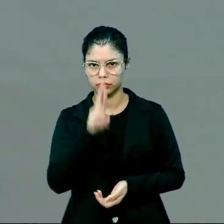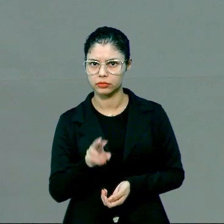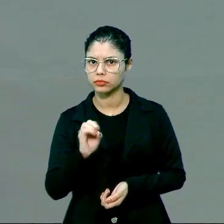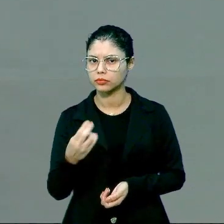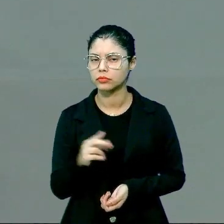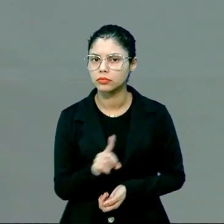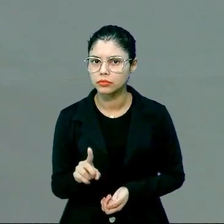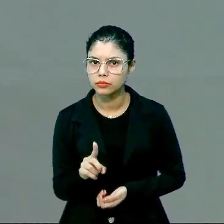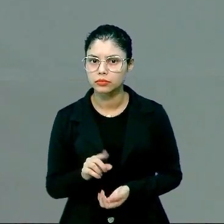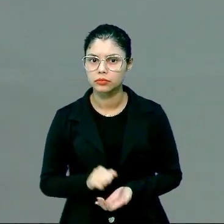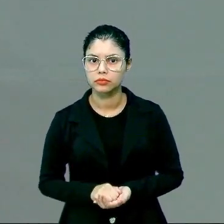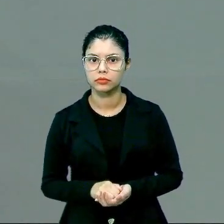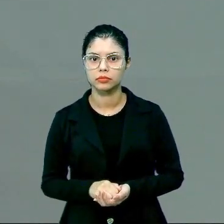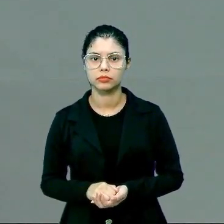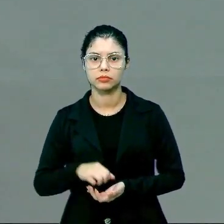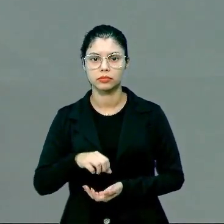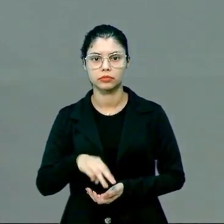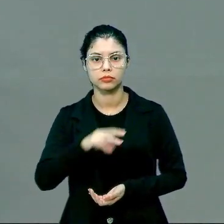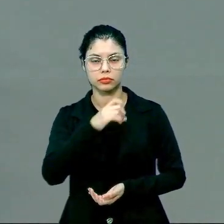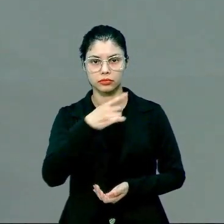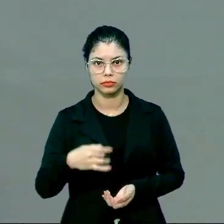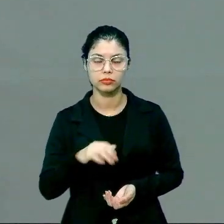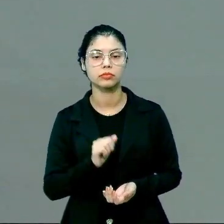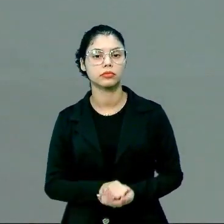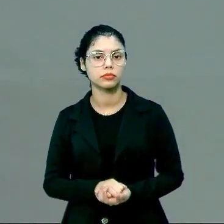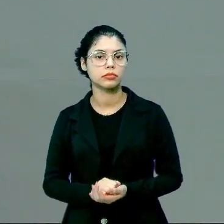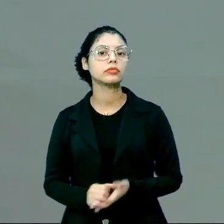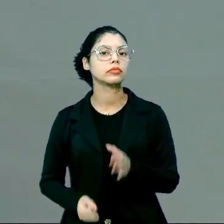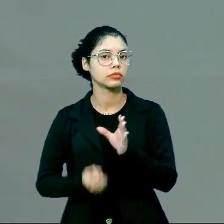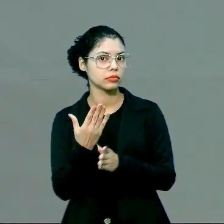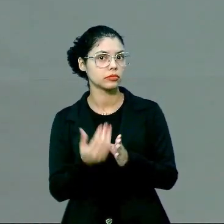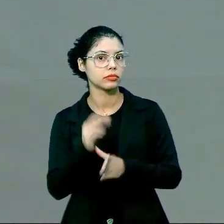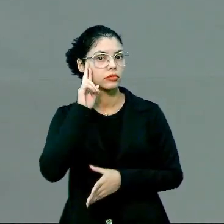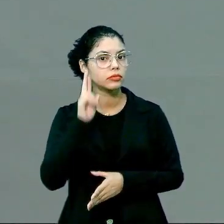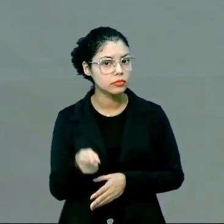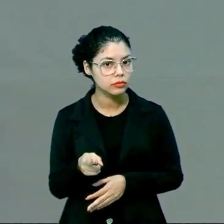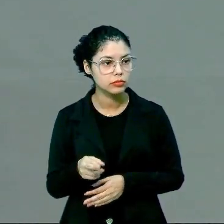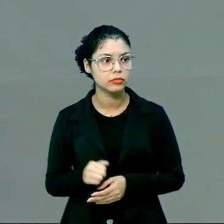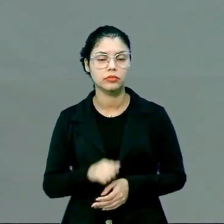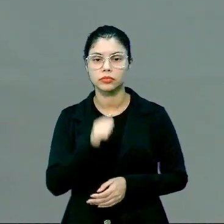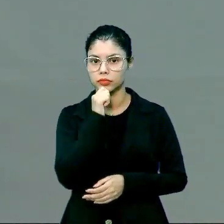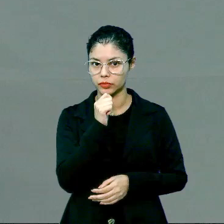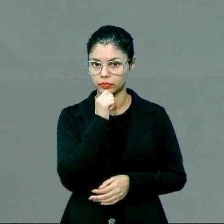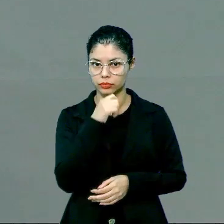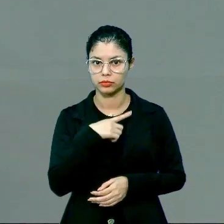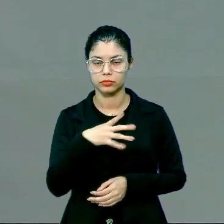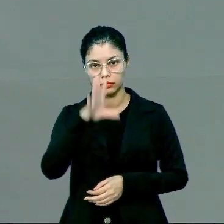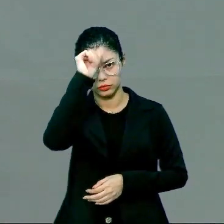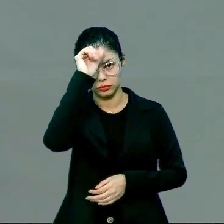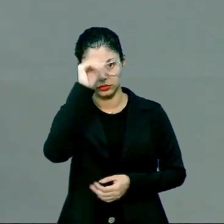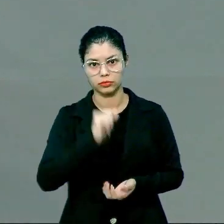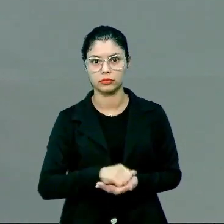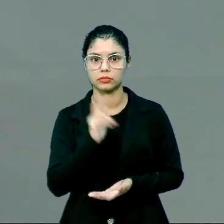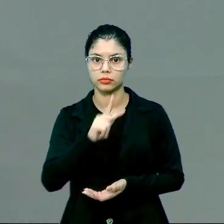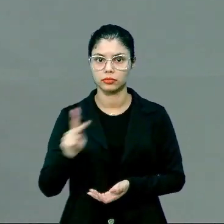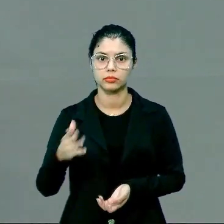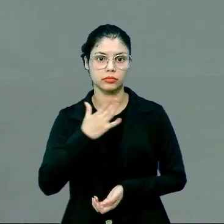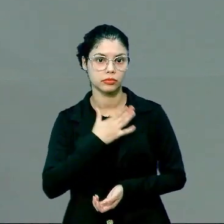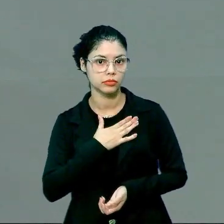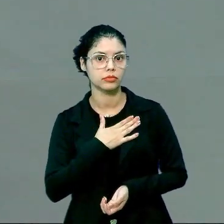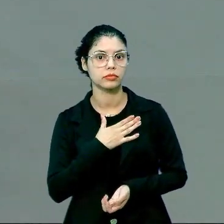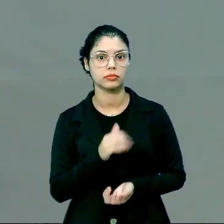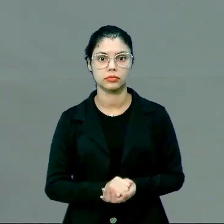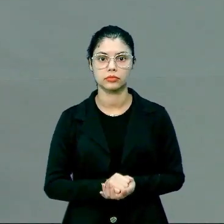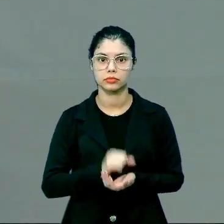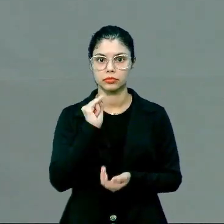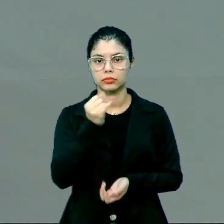não? Para Max Horkheim, foram produtos da razão, embora eu tenha um conhecido professor meu que disse